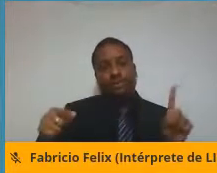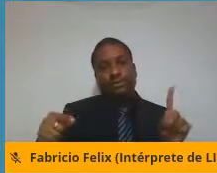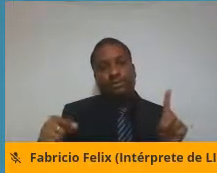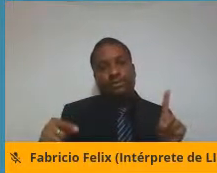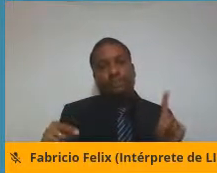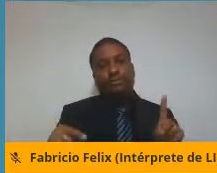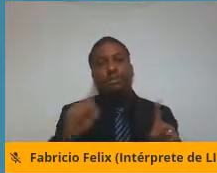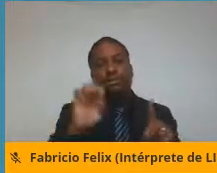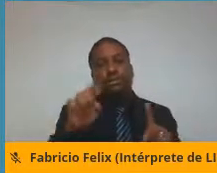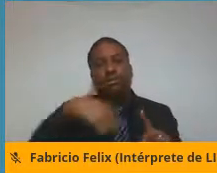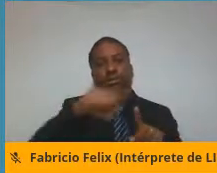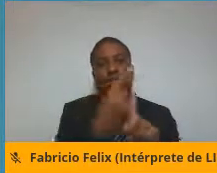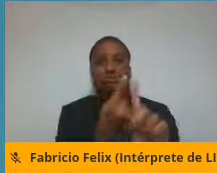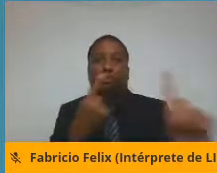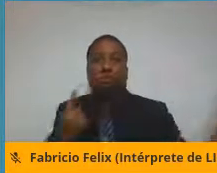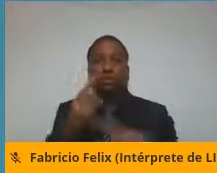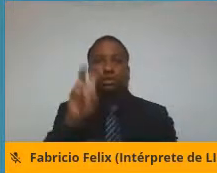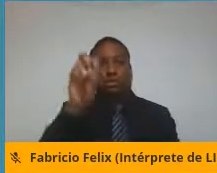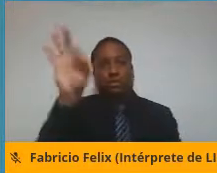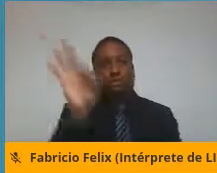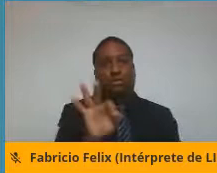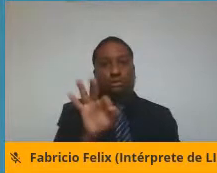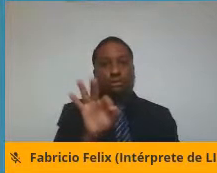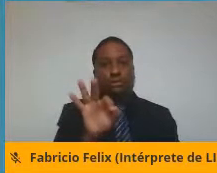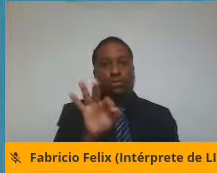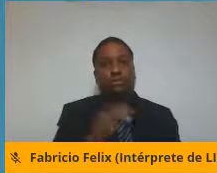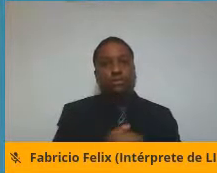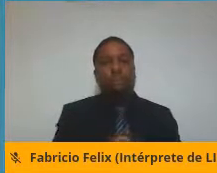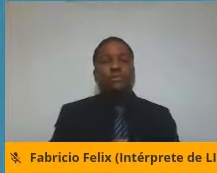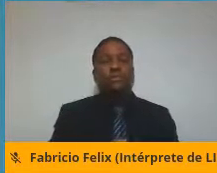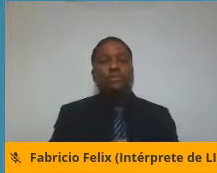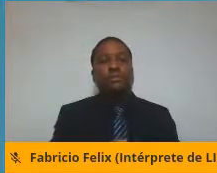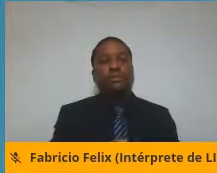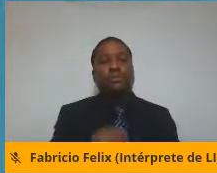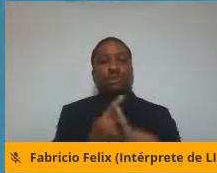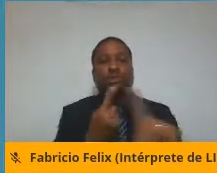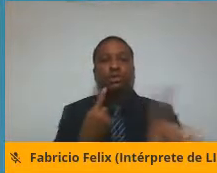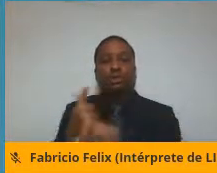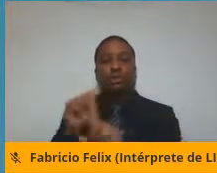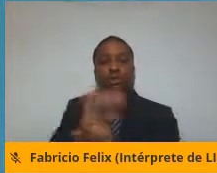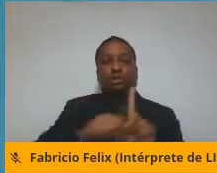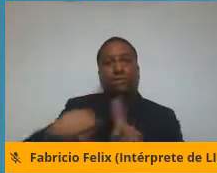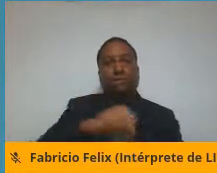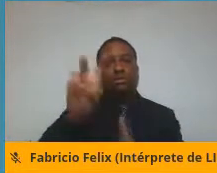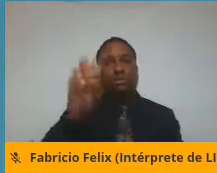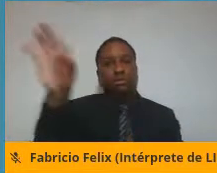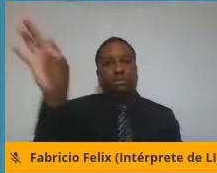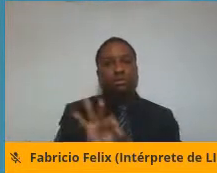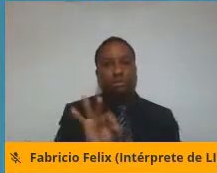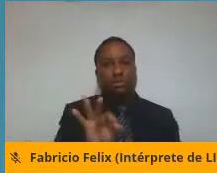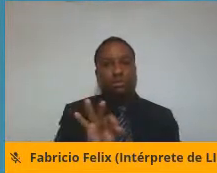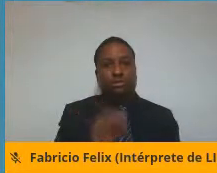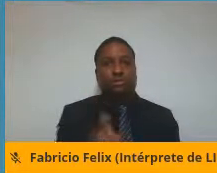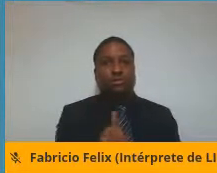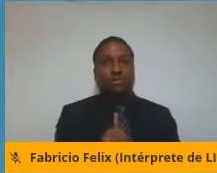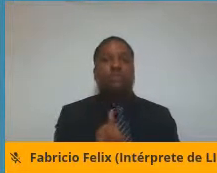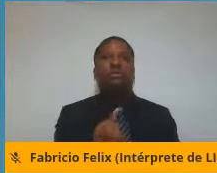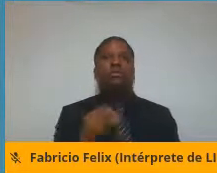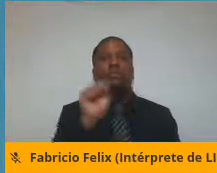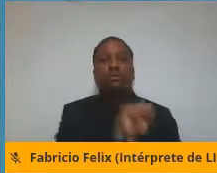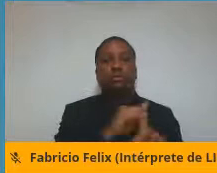tivesse um isolamento de 50%. Um isolamento social de 50%, diminuiria